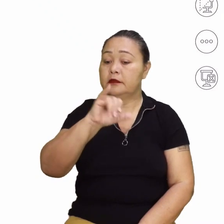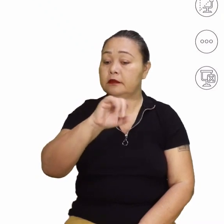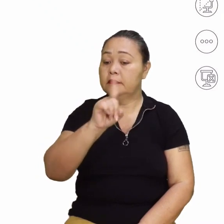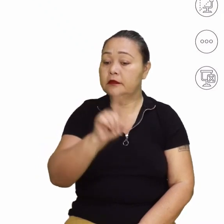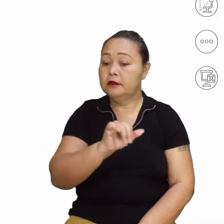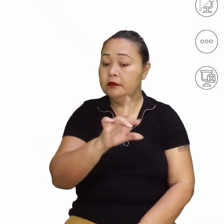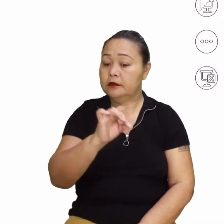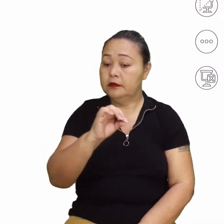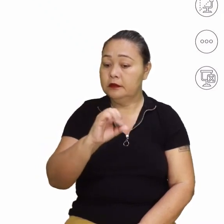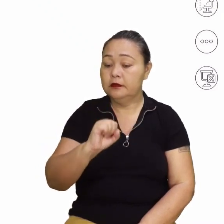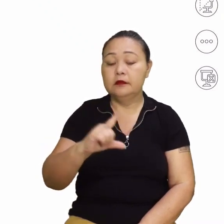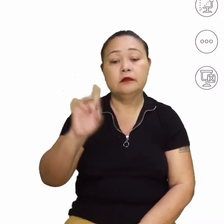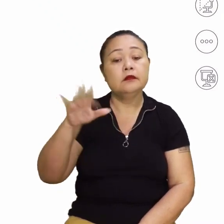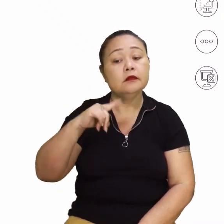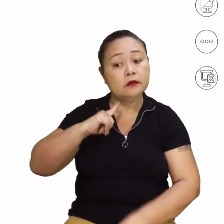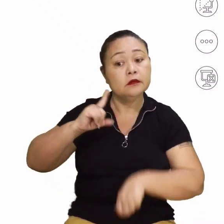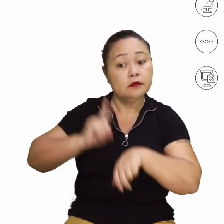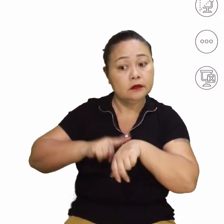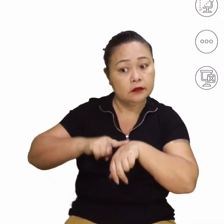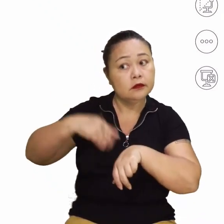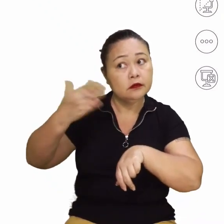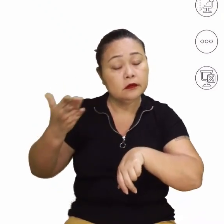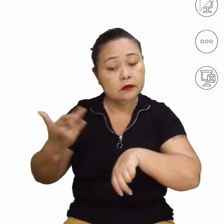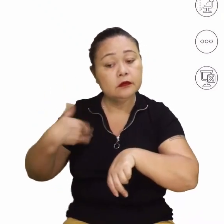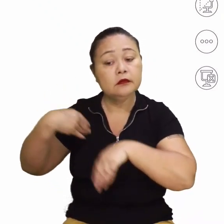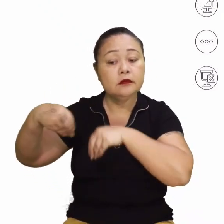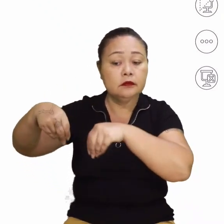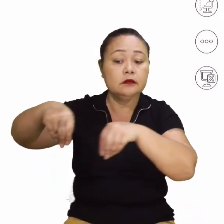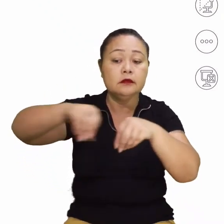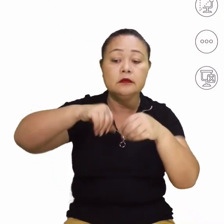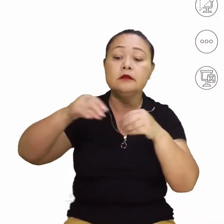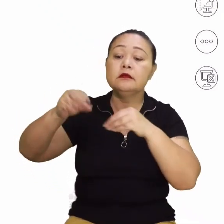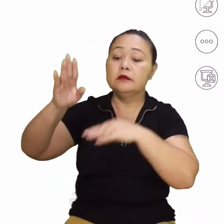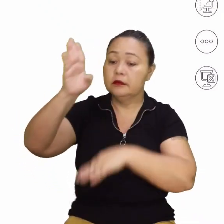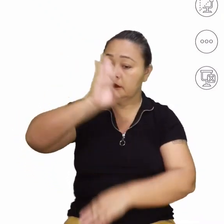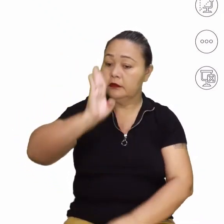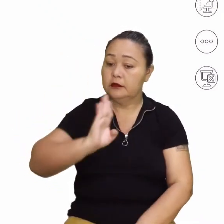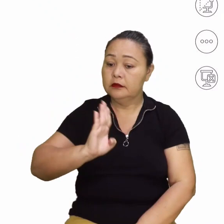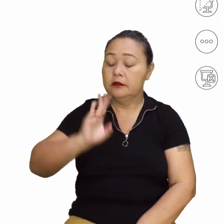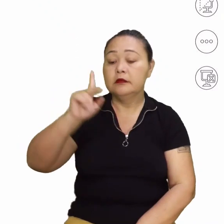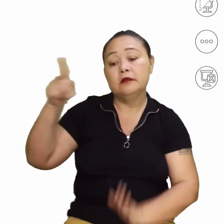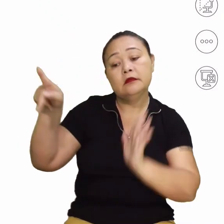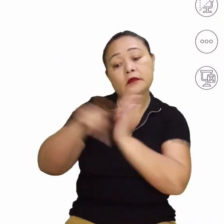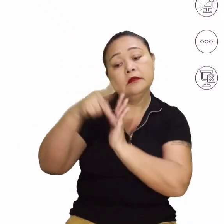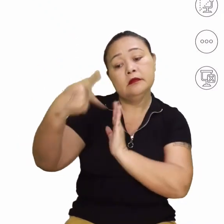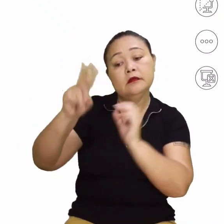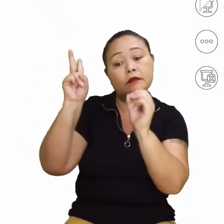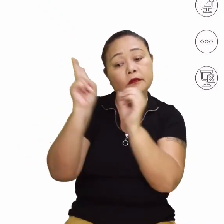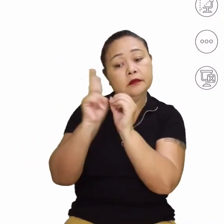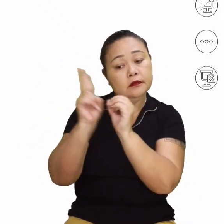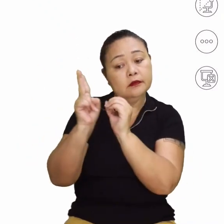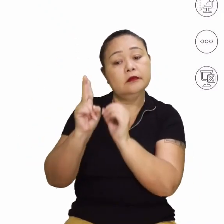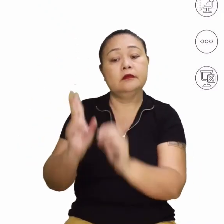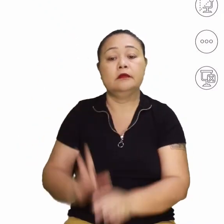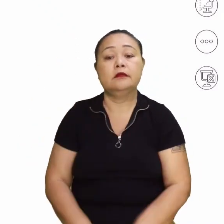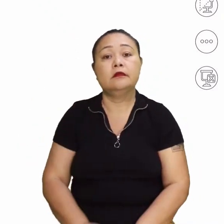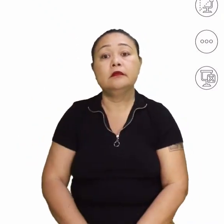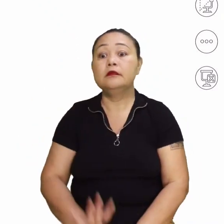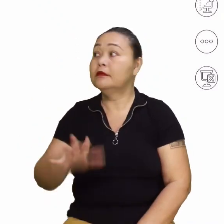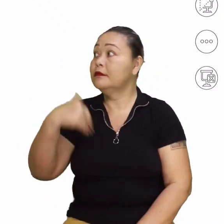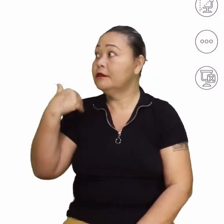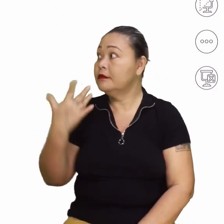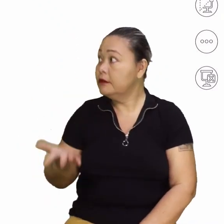Então teve determinado momento o que as terras do Brasil era um dos indígenas Oi